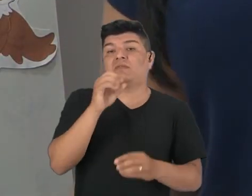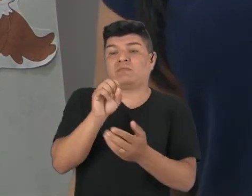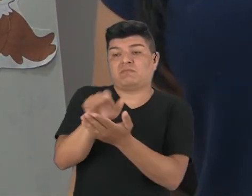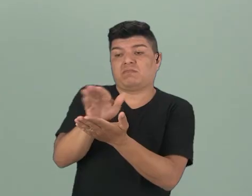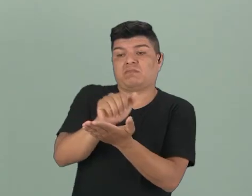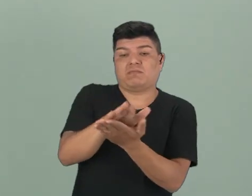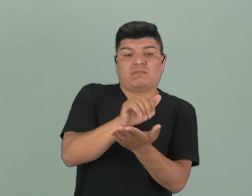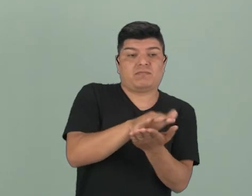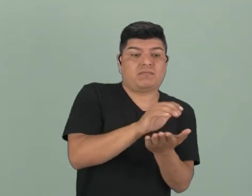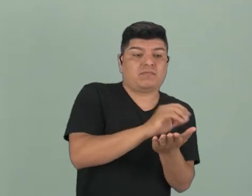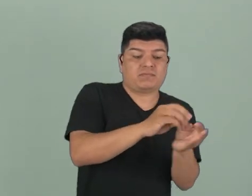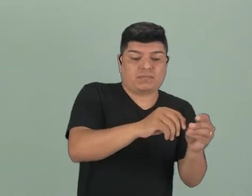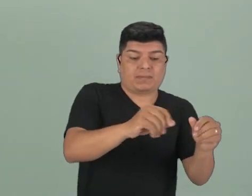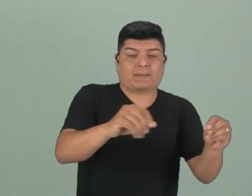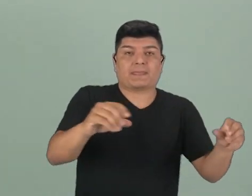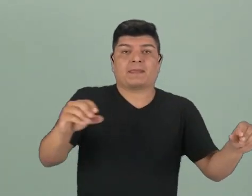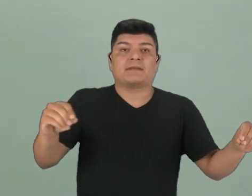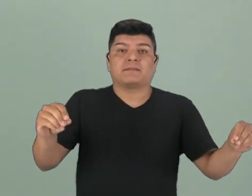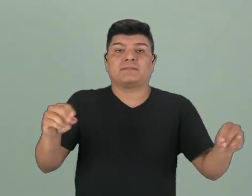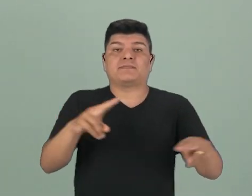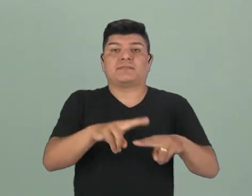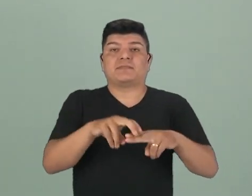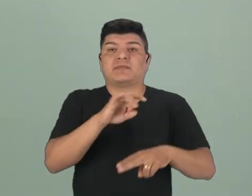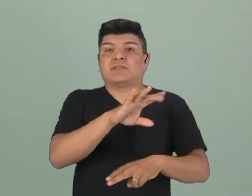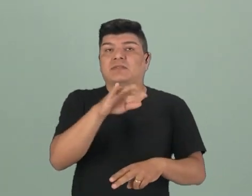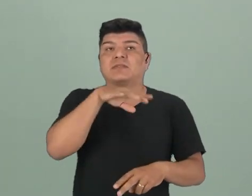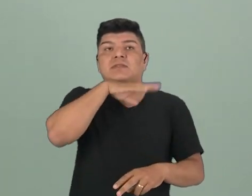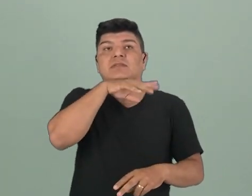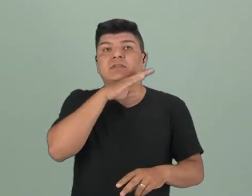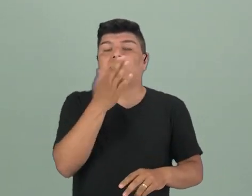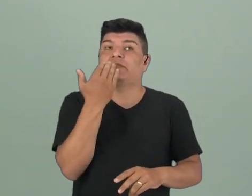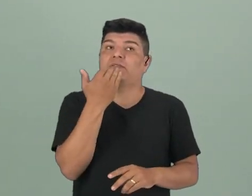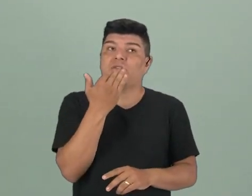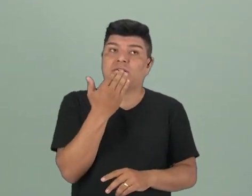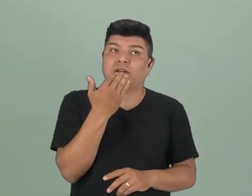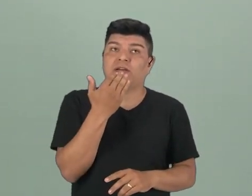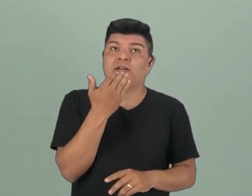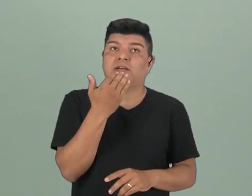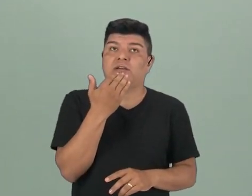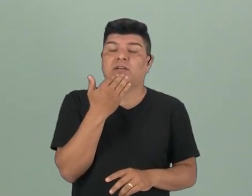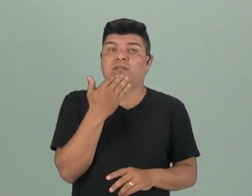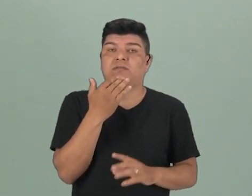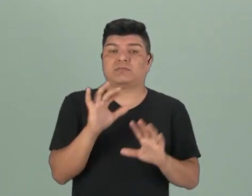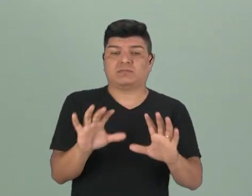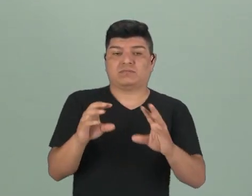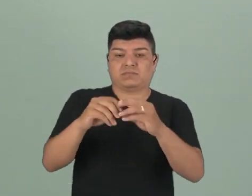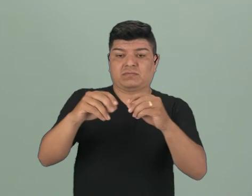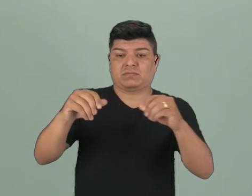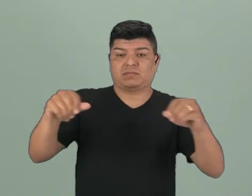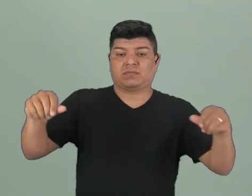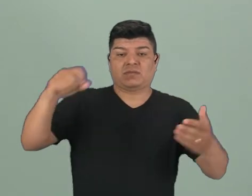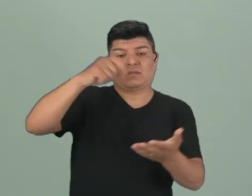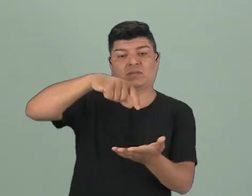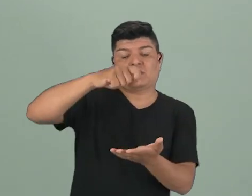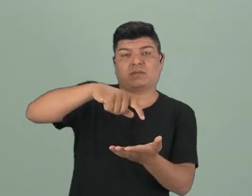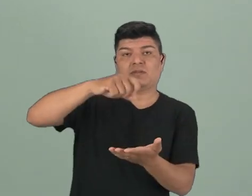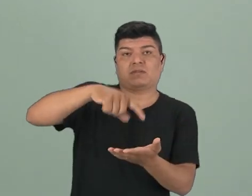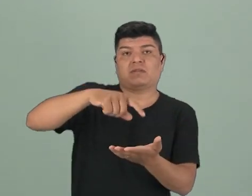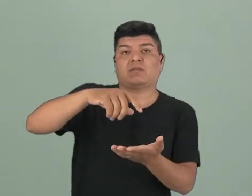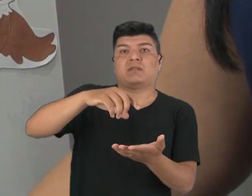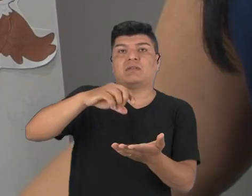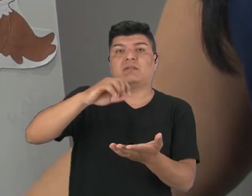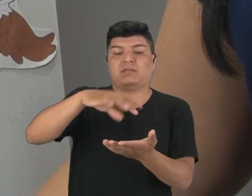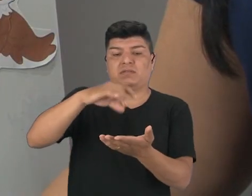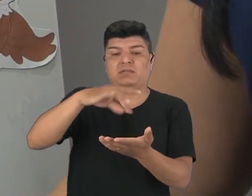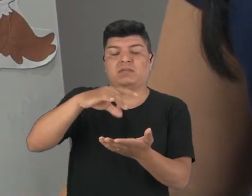deixando esses restos no solo. Então, cada um desses animais, quando ele vai se alimentando e deixando esses restos de animais, tá?